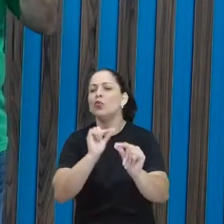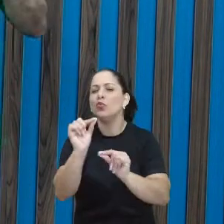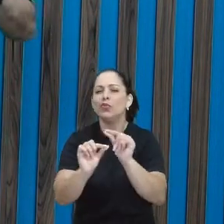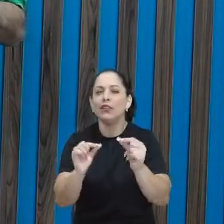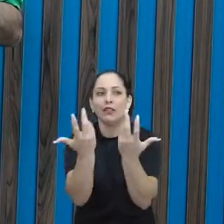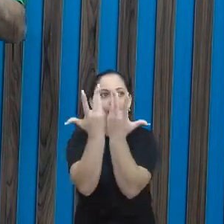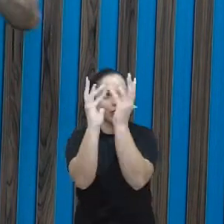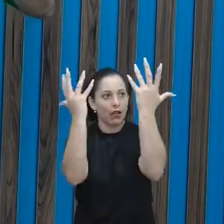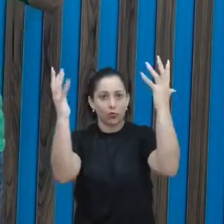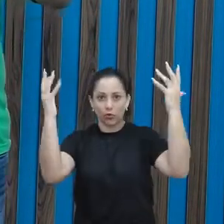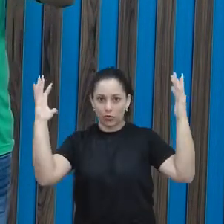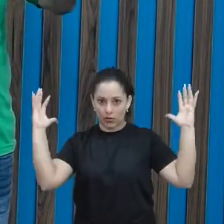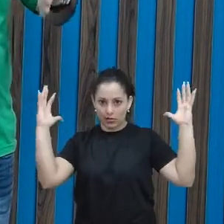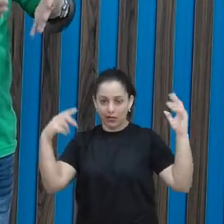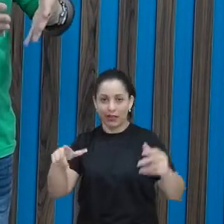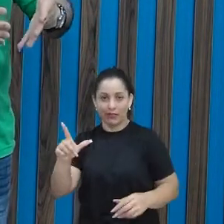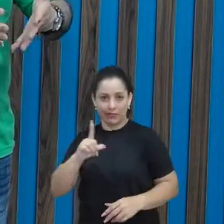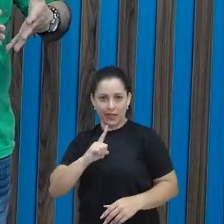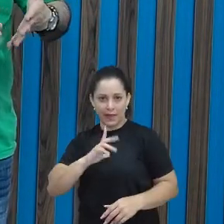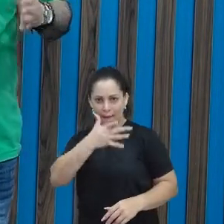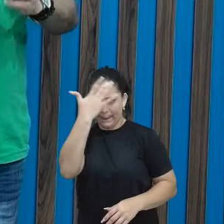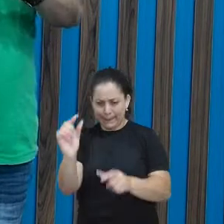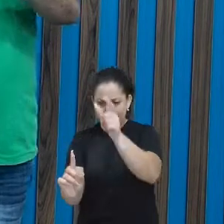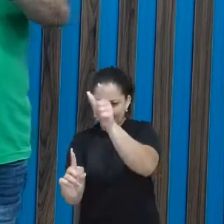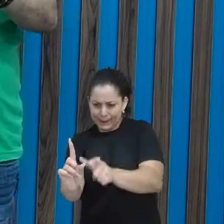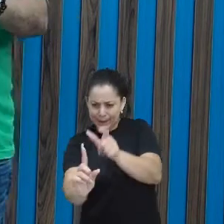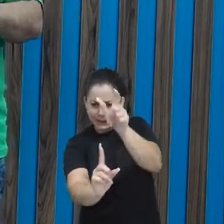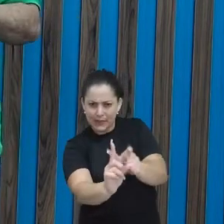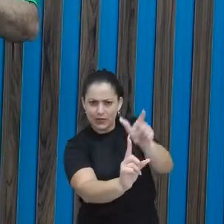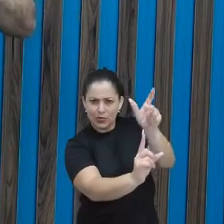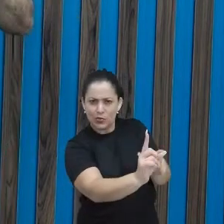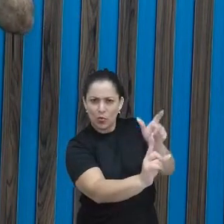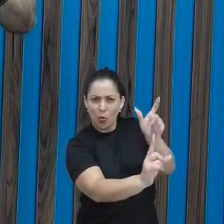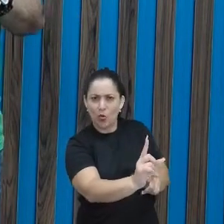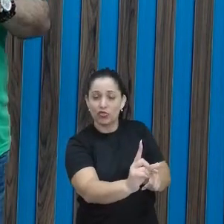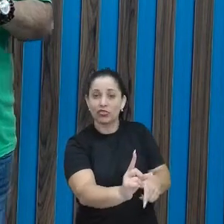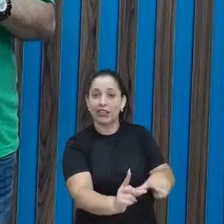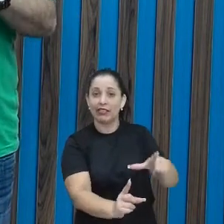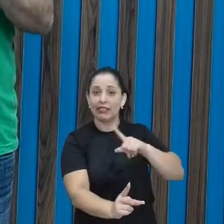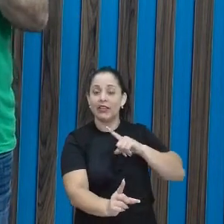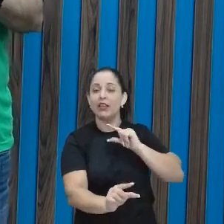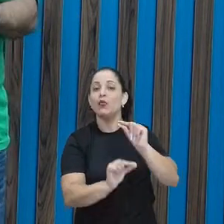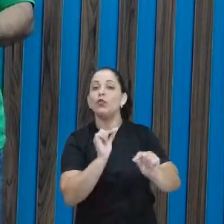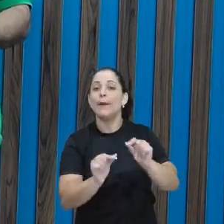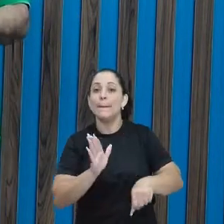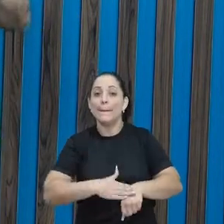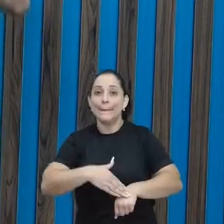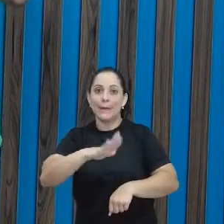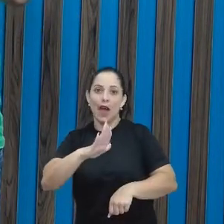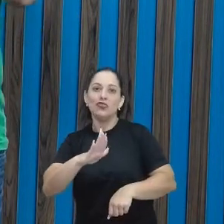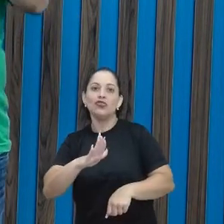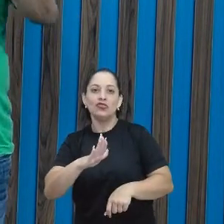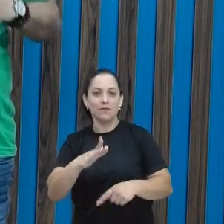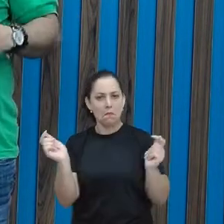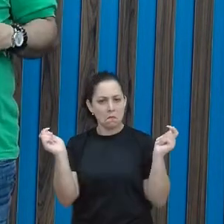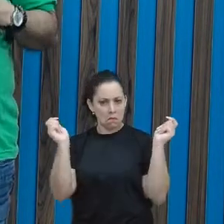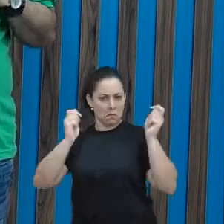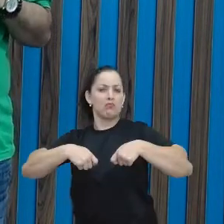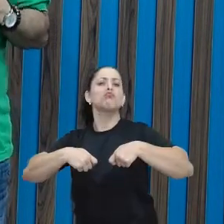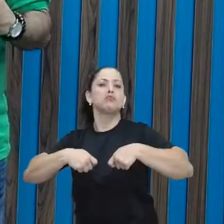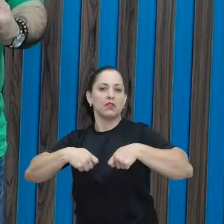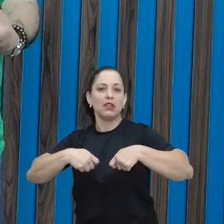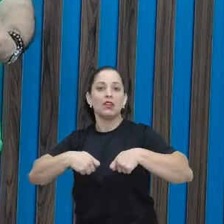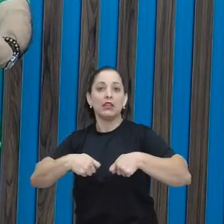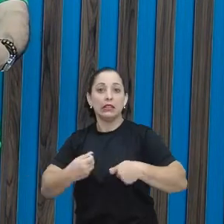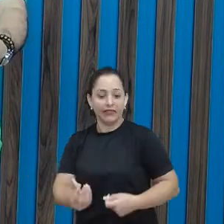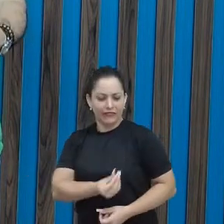aqueles indivíduos que estão mais aptos, né, eles têm uma maior chance de sobrevivência. Então, nessa